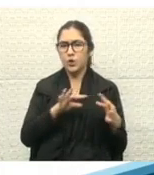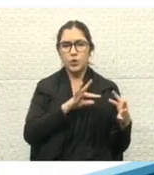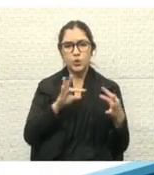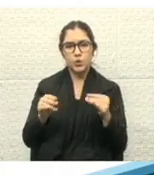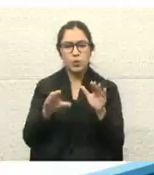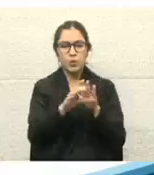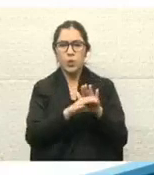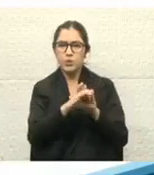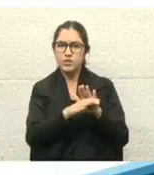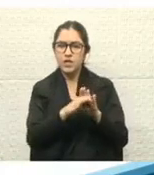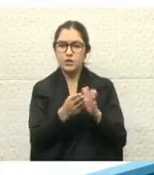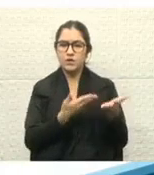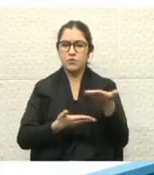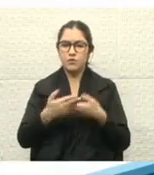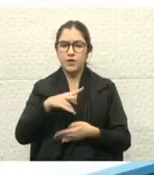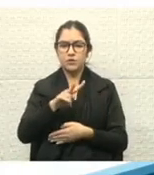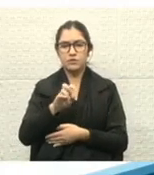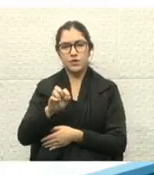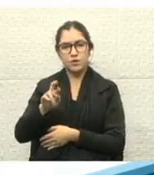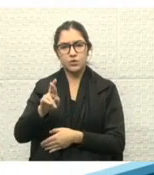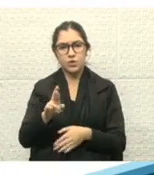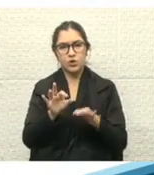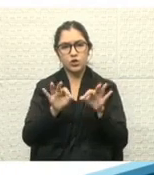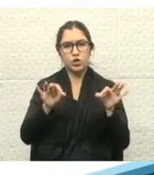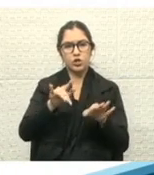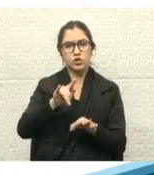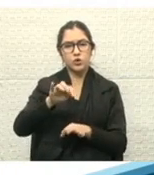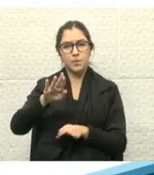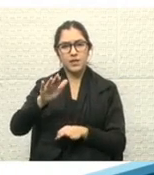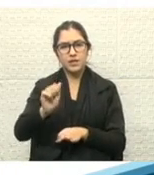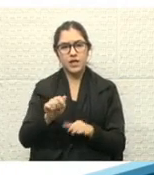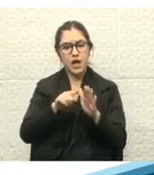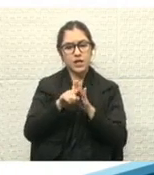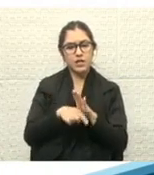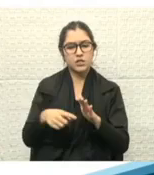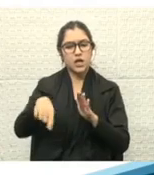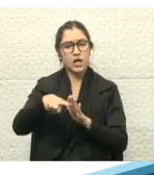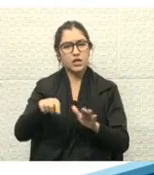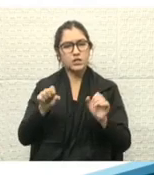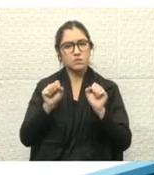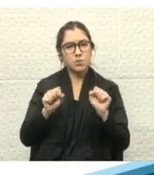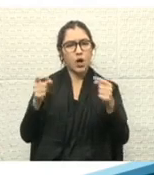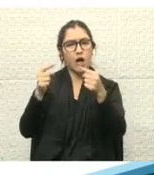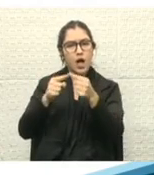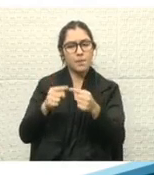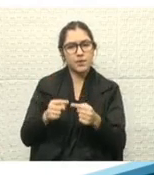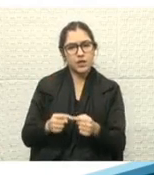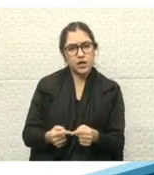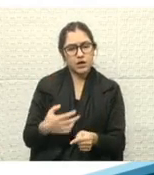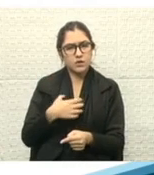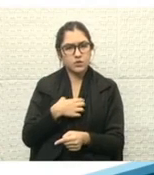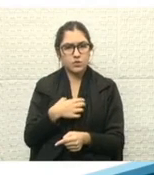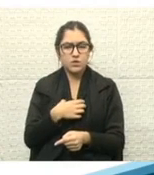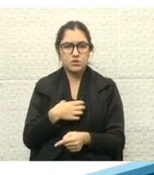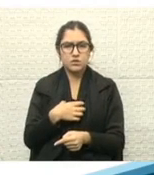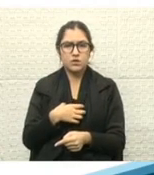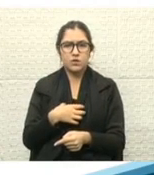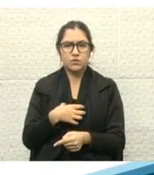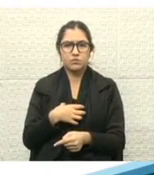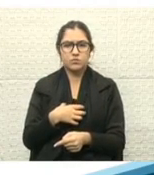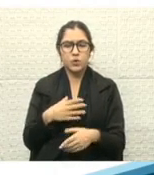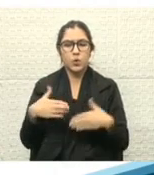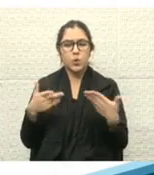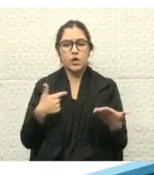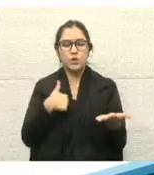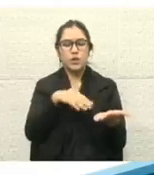aqueles conceitos envolvendo os vetores da geometria analítica, eles podem ser aplicados nessa situação